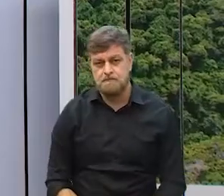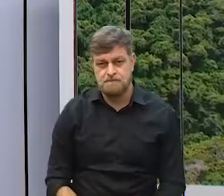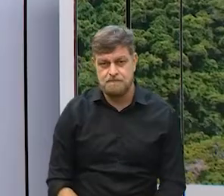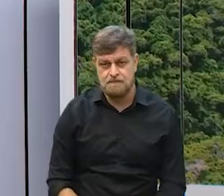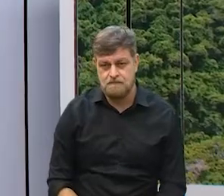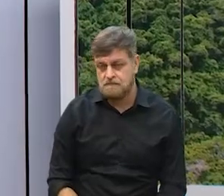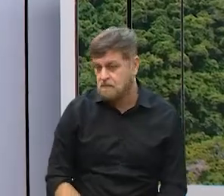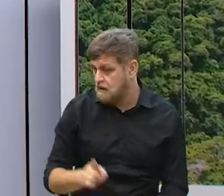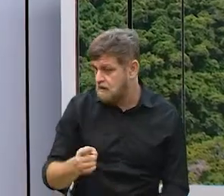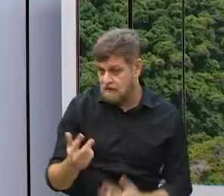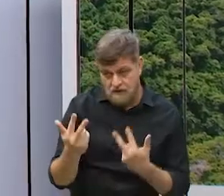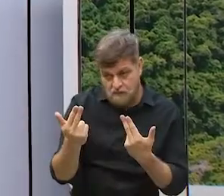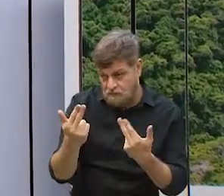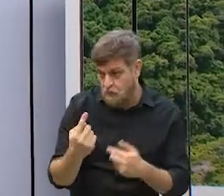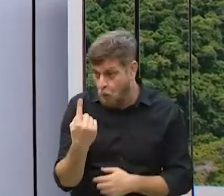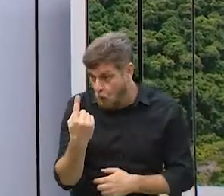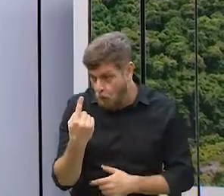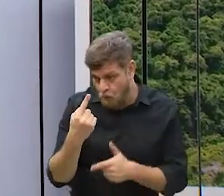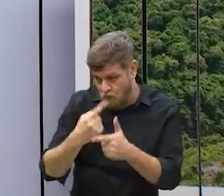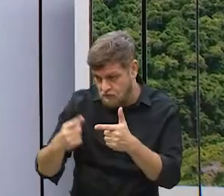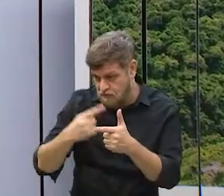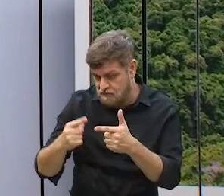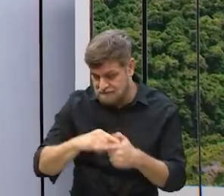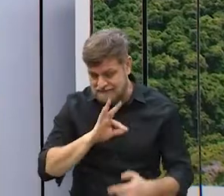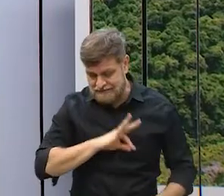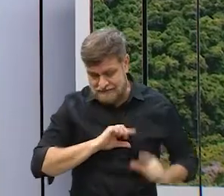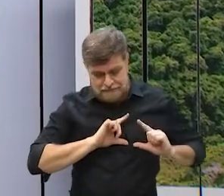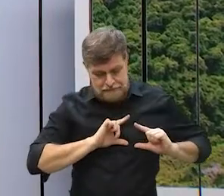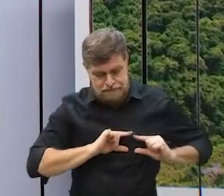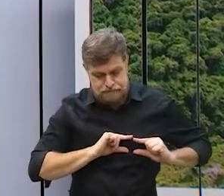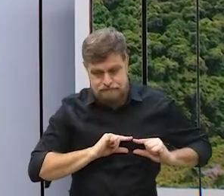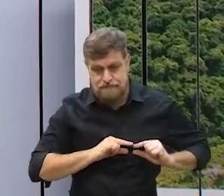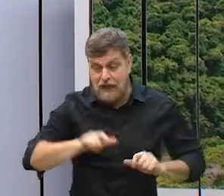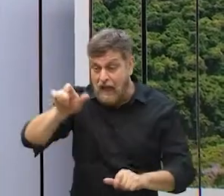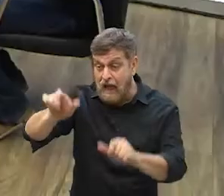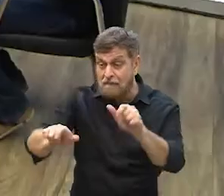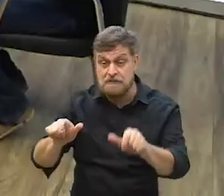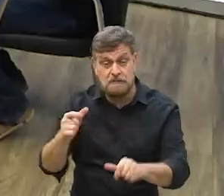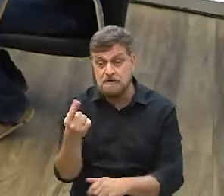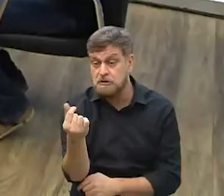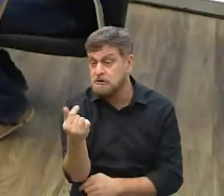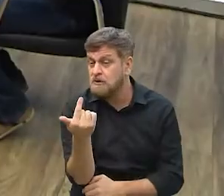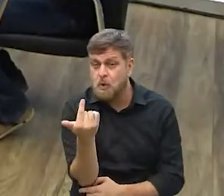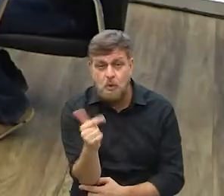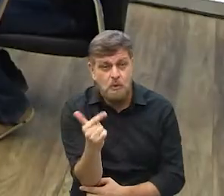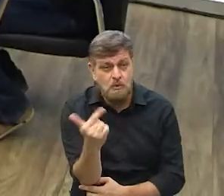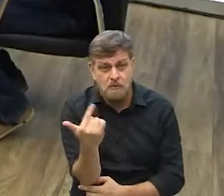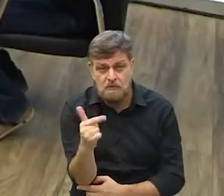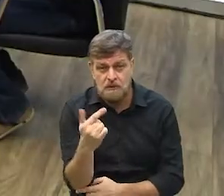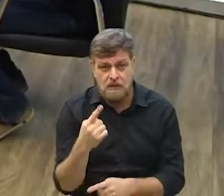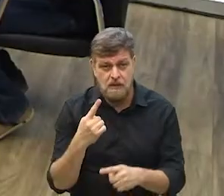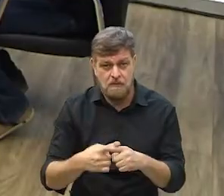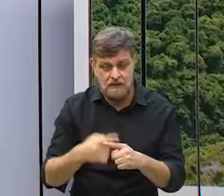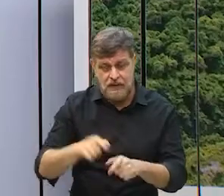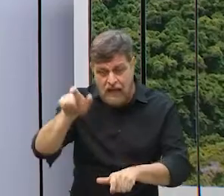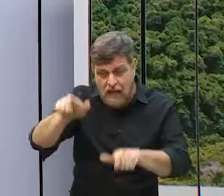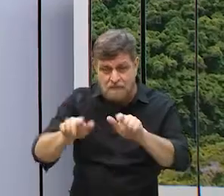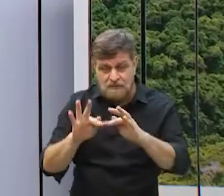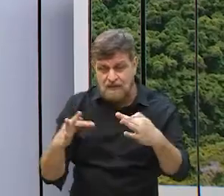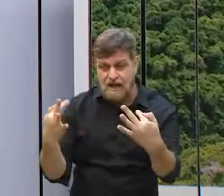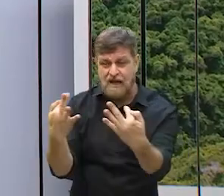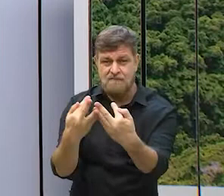esse que você mencionou é um deles, né? É as pessoas não terem renda, porque o cidadão viver, a família